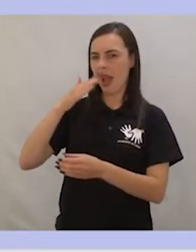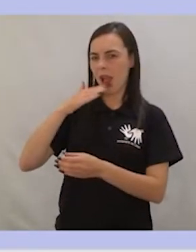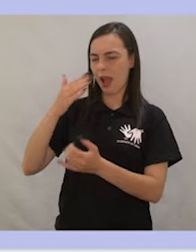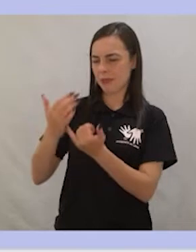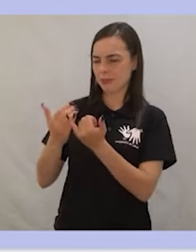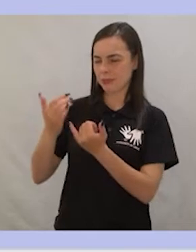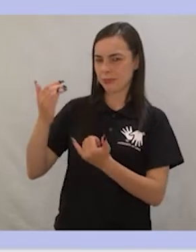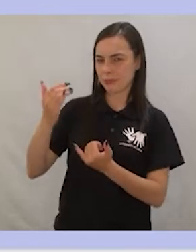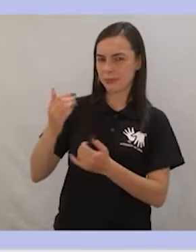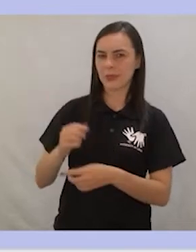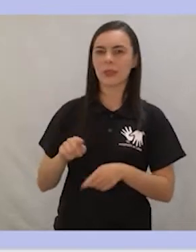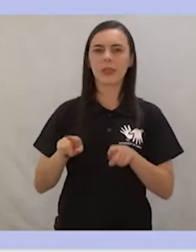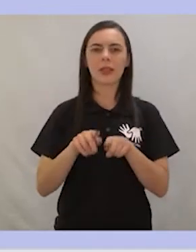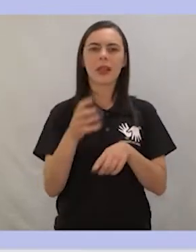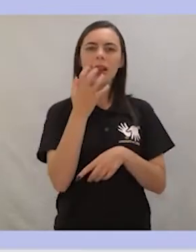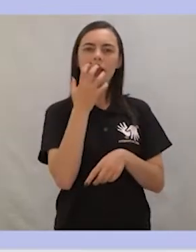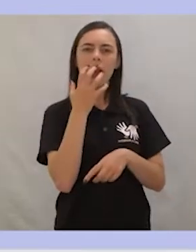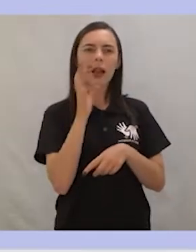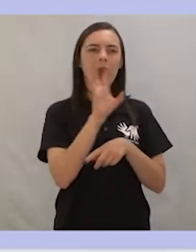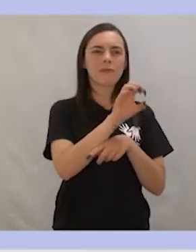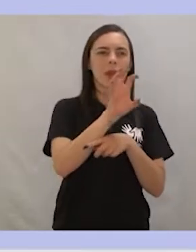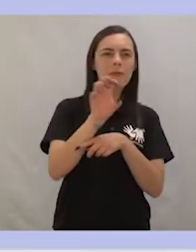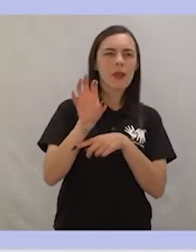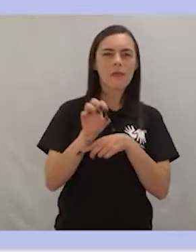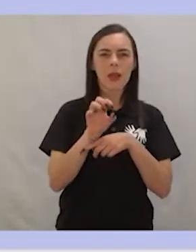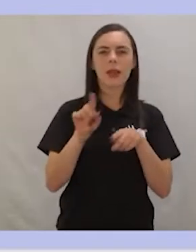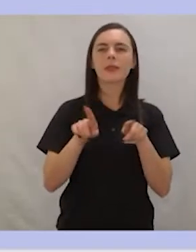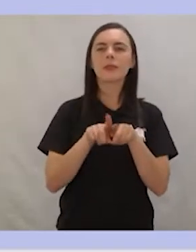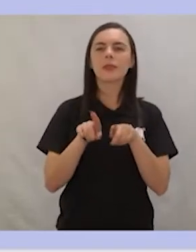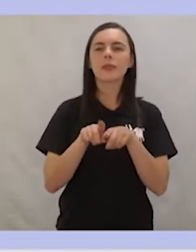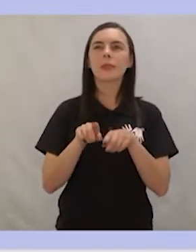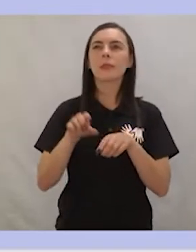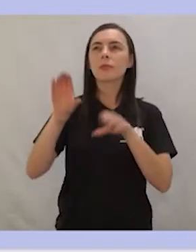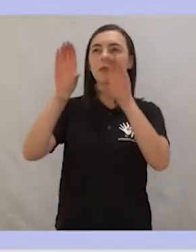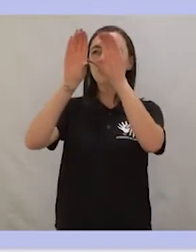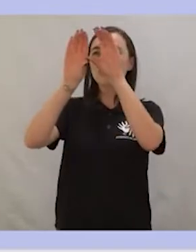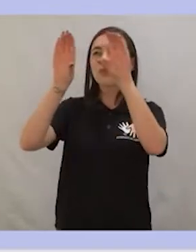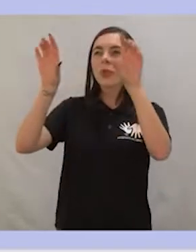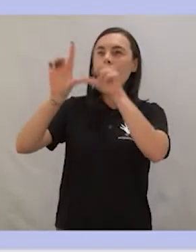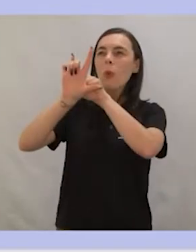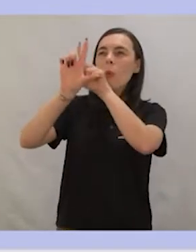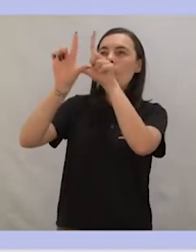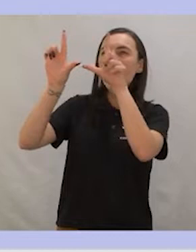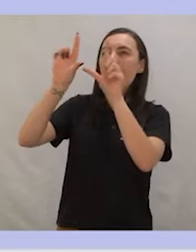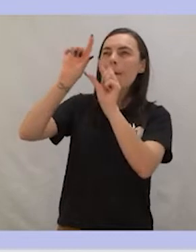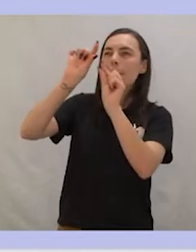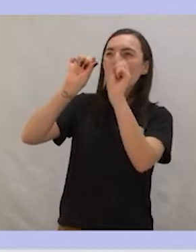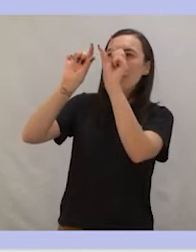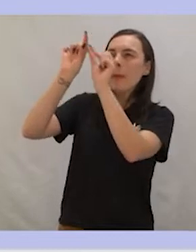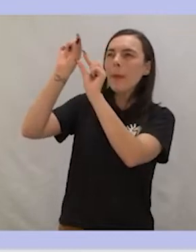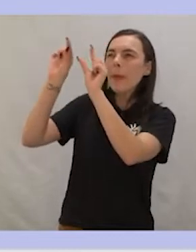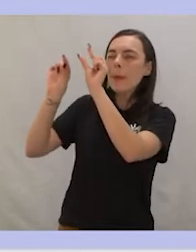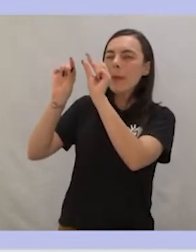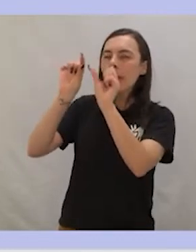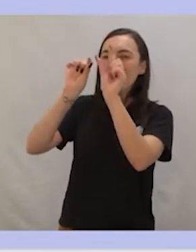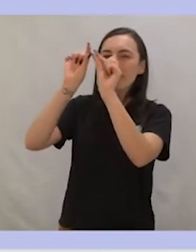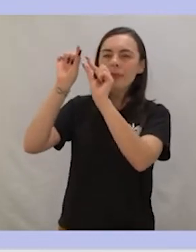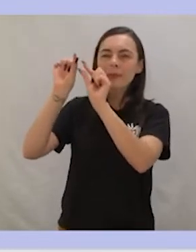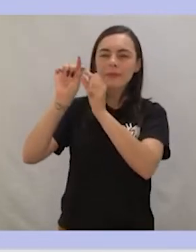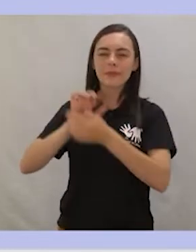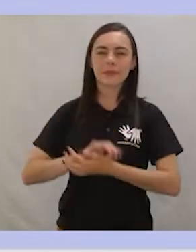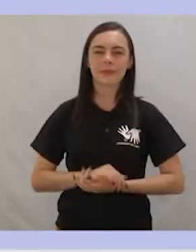pelo meio, um latido e um céu limpíssimo, com